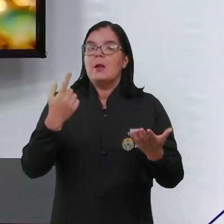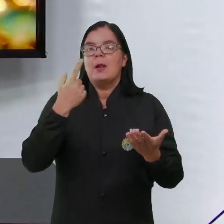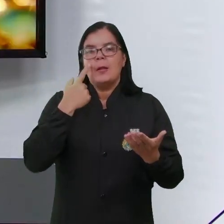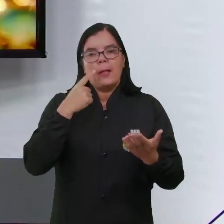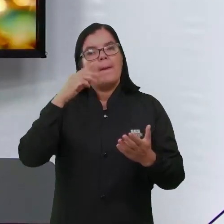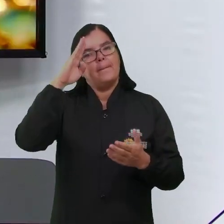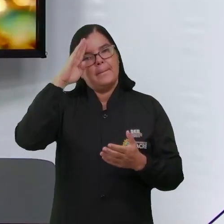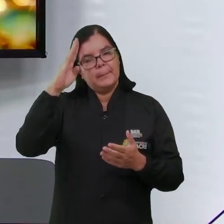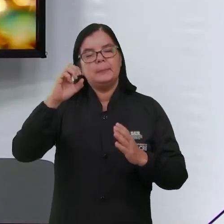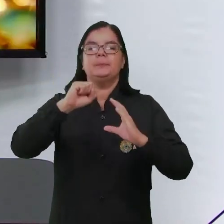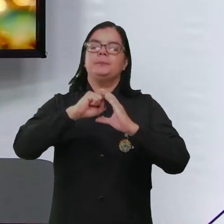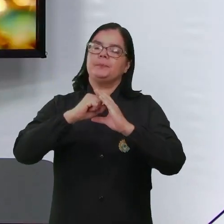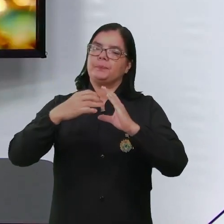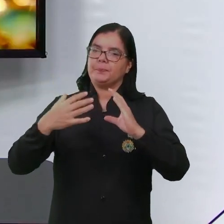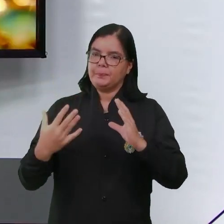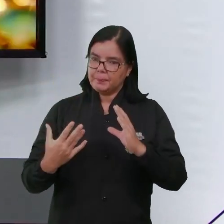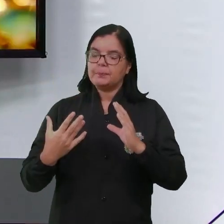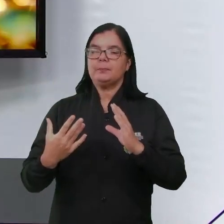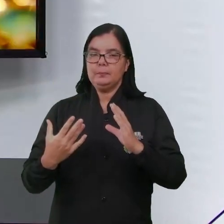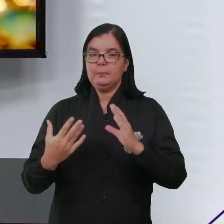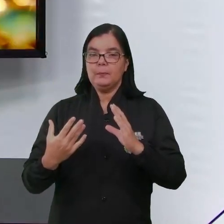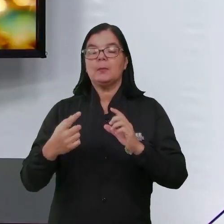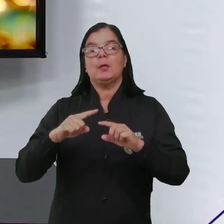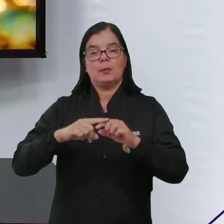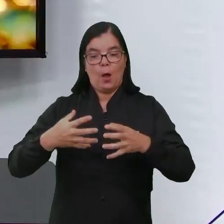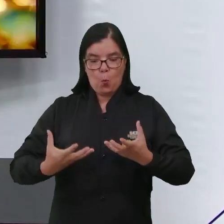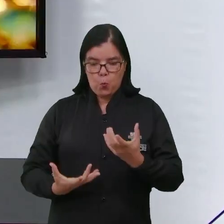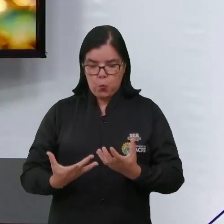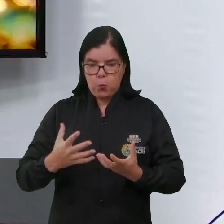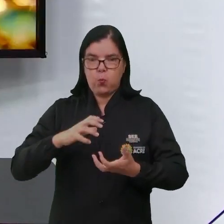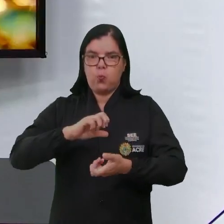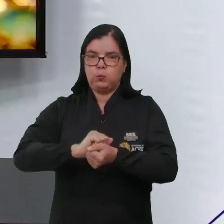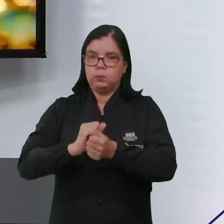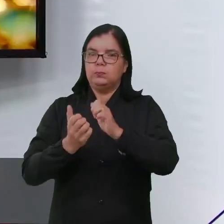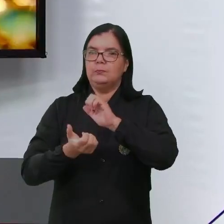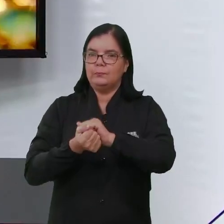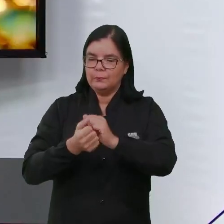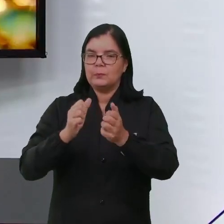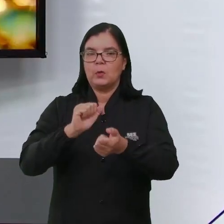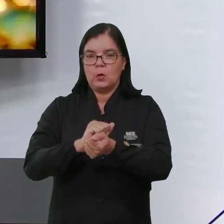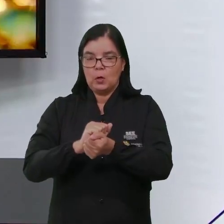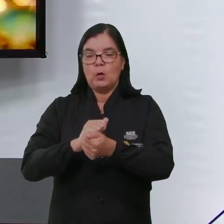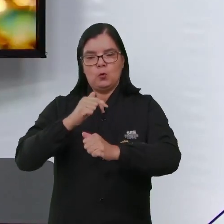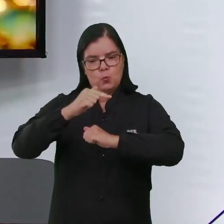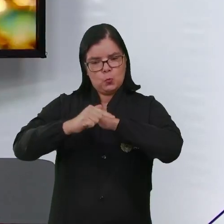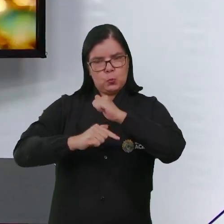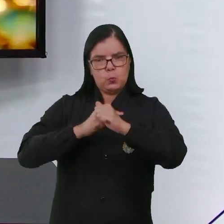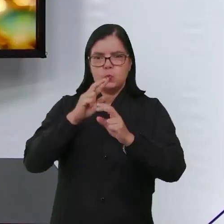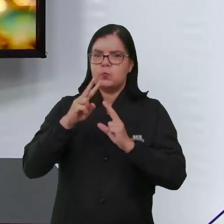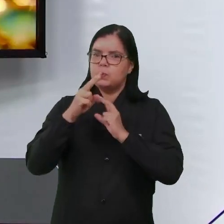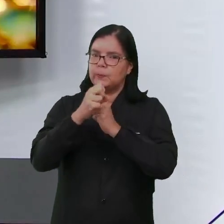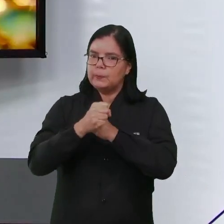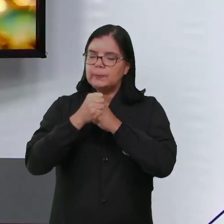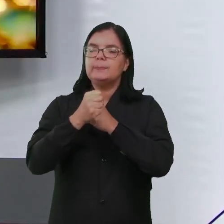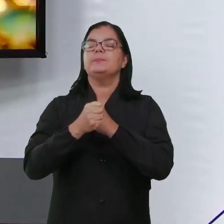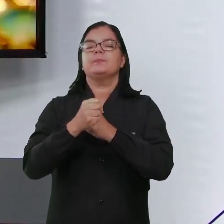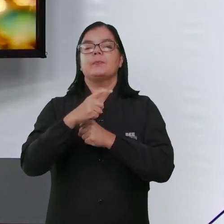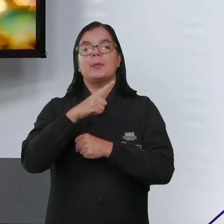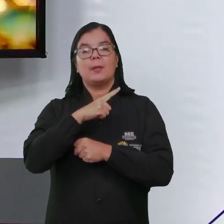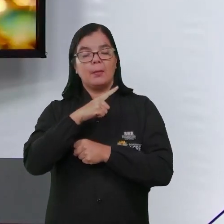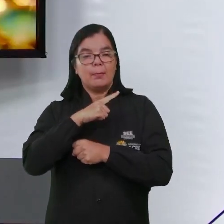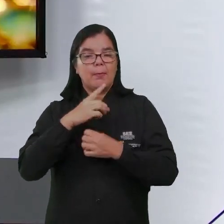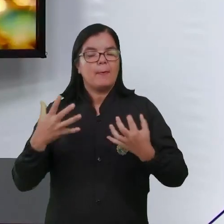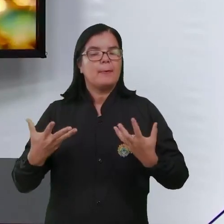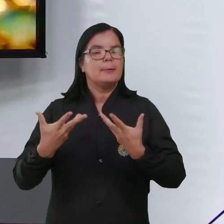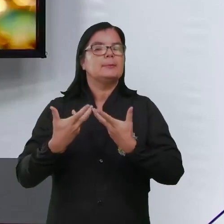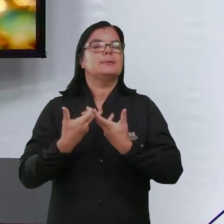das principais características ali das cerâmicas, né, que é essa questão dessa ligação tão forte e tão, né, sem essa